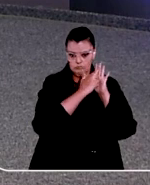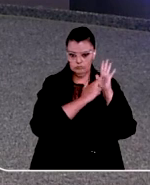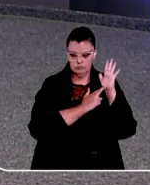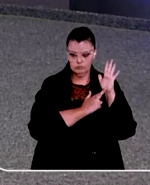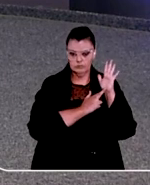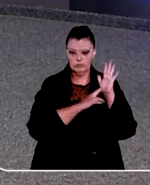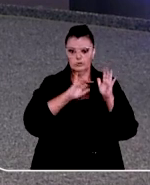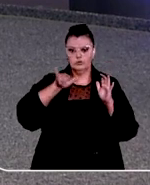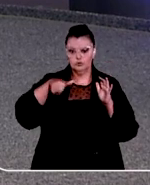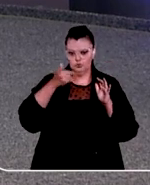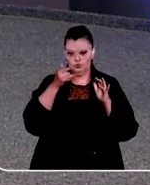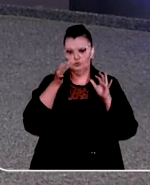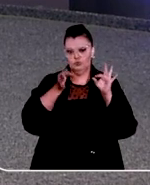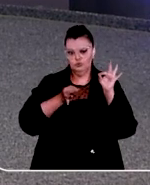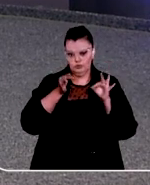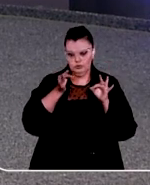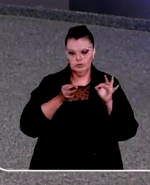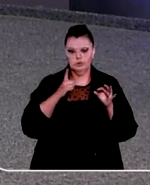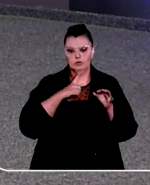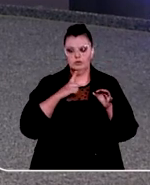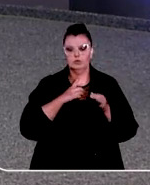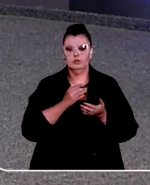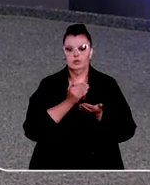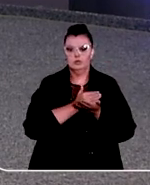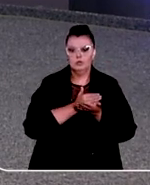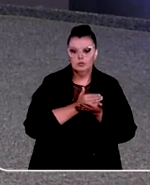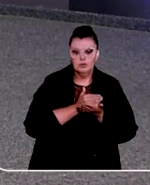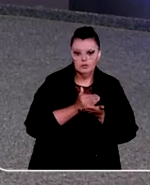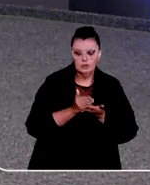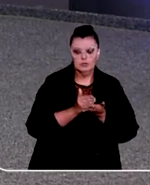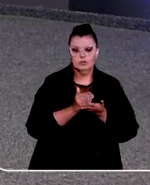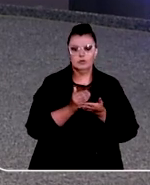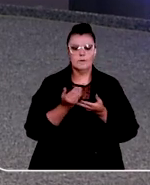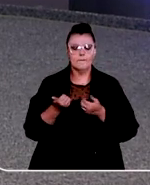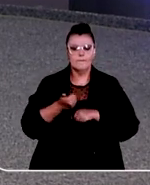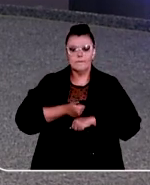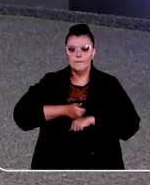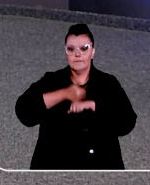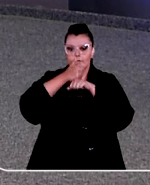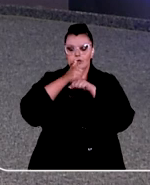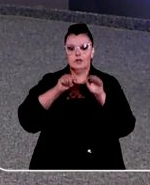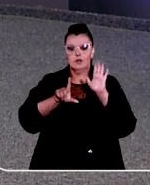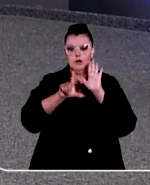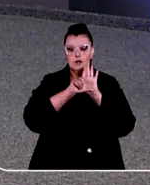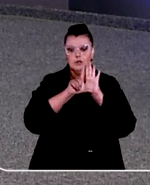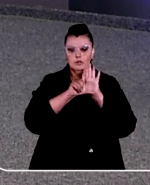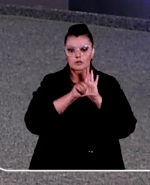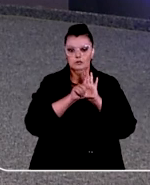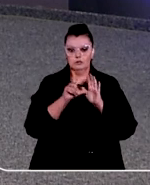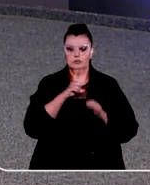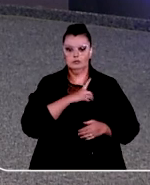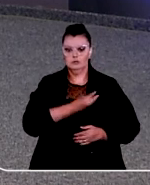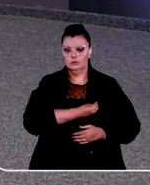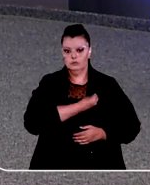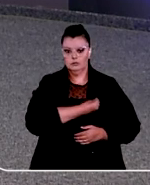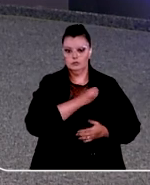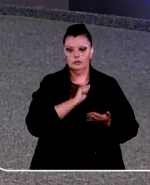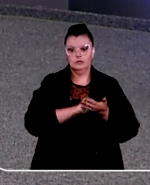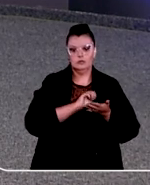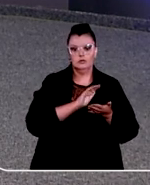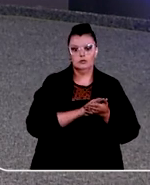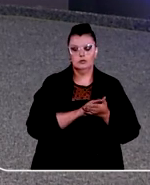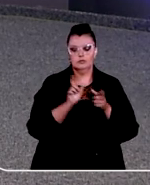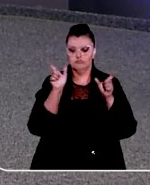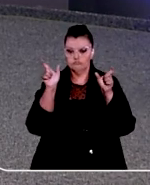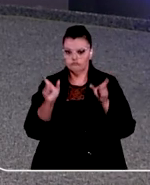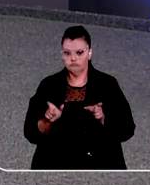não se baseia apenas no que se conhece como Lei Seca ou seja o texto legal de determinada Norma a